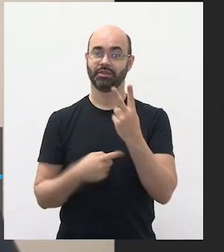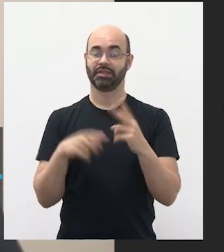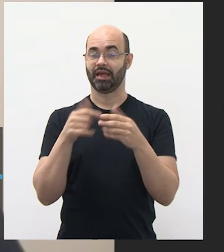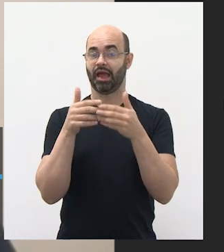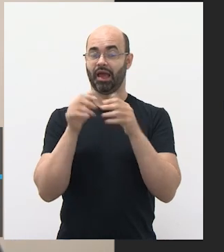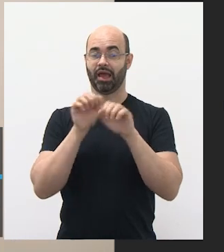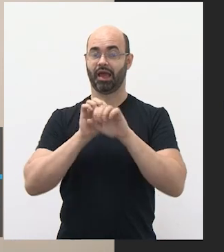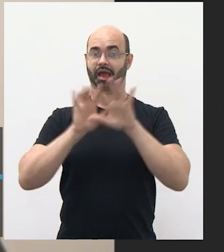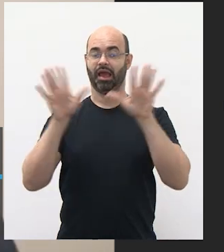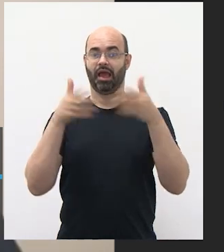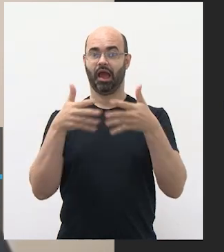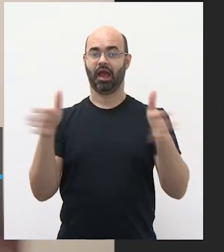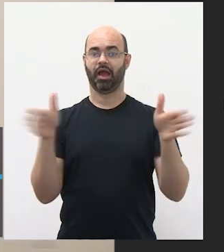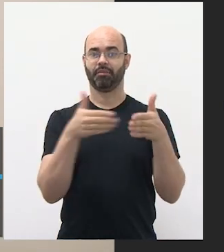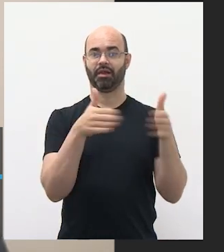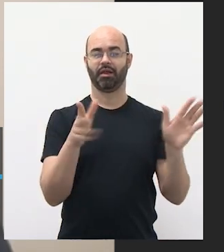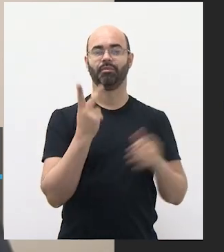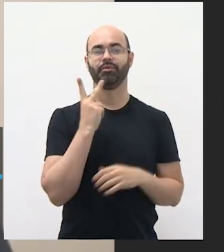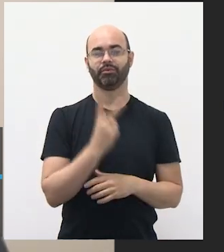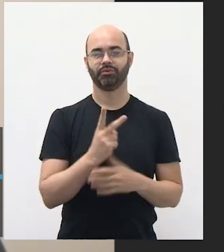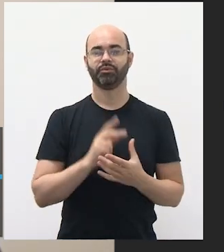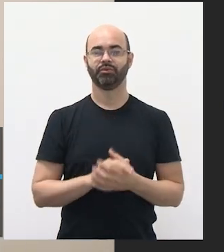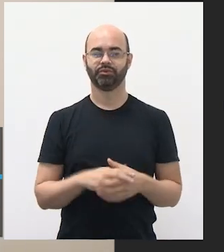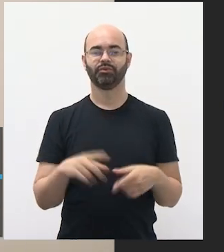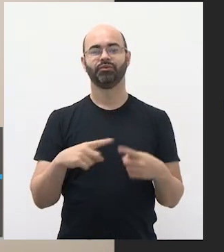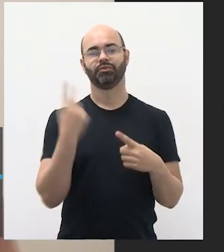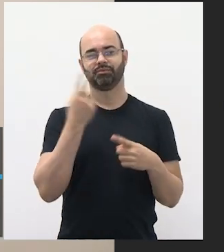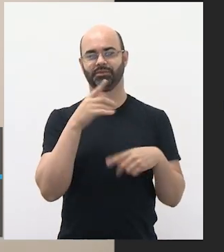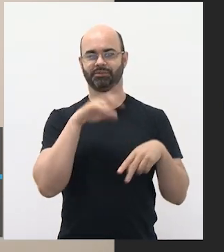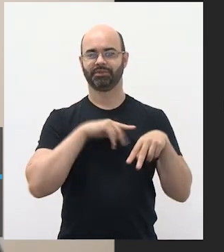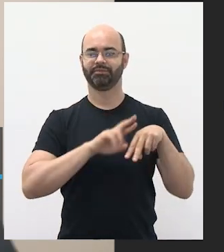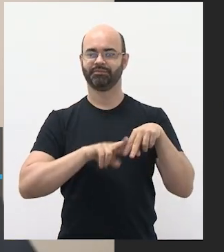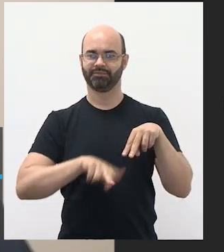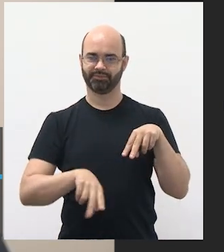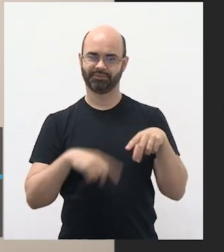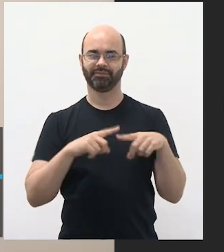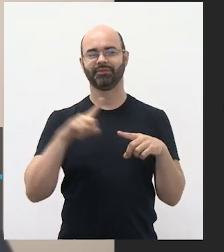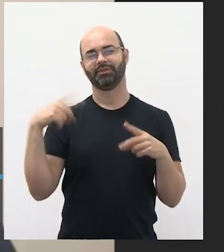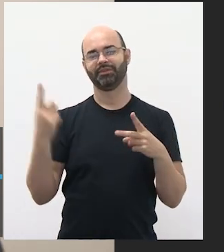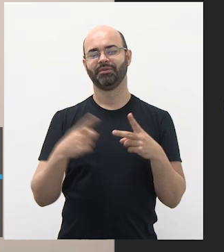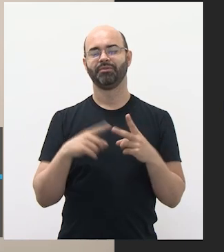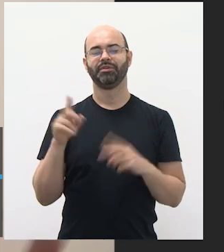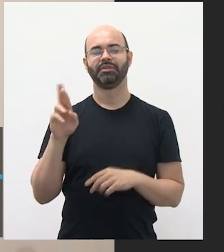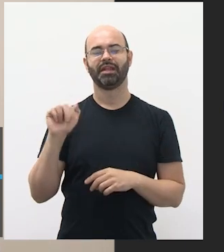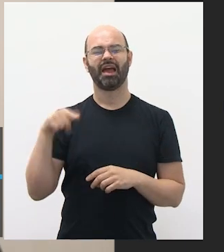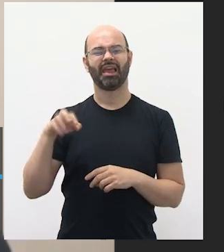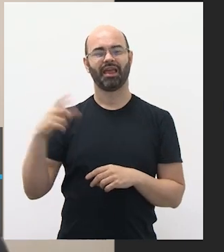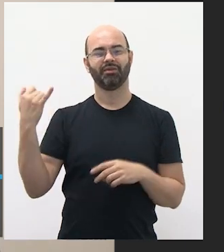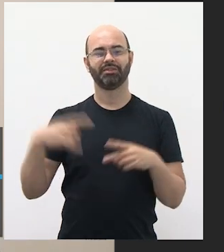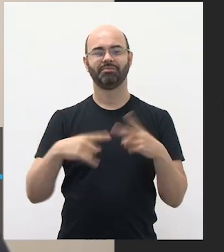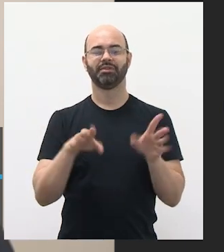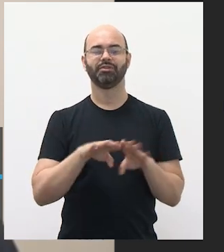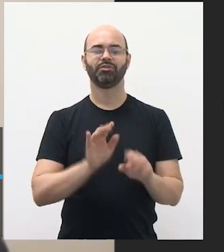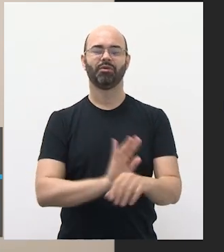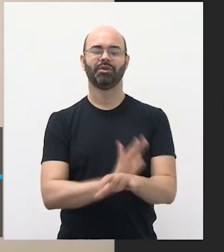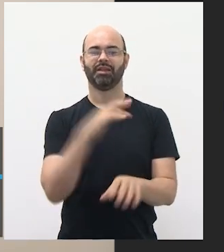ver, que é o preconceito relacionado com as questões de gênero, e aí depois a Raquel vai trazer essa questão da racialidade